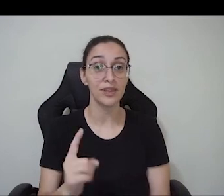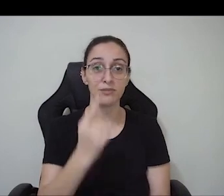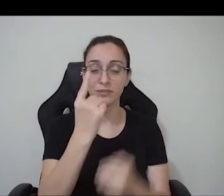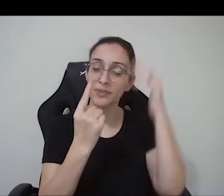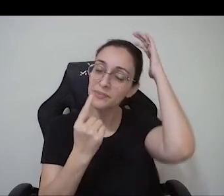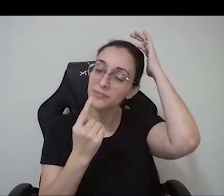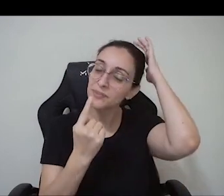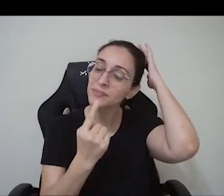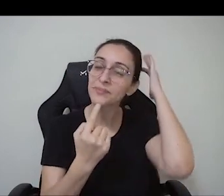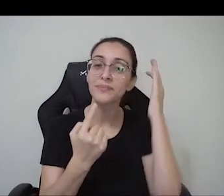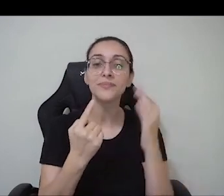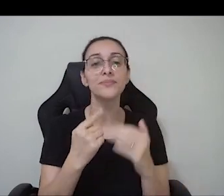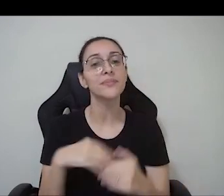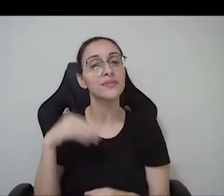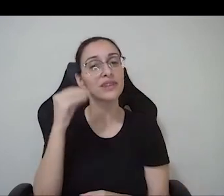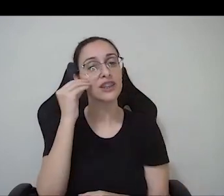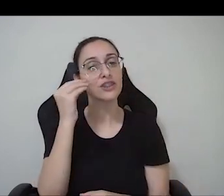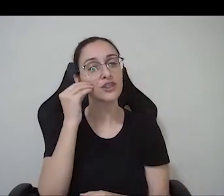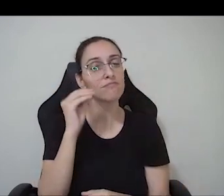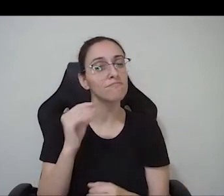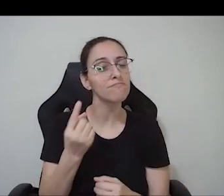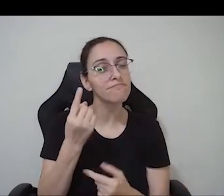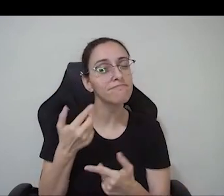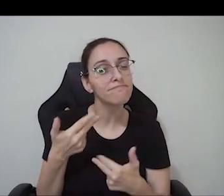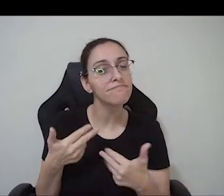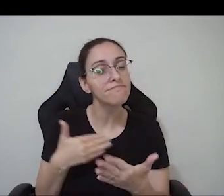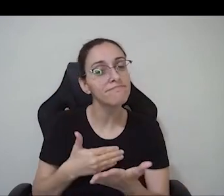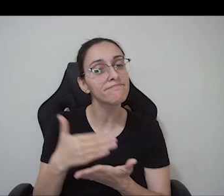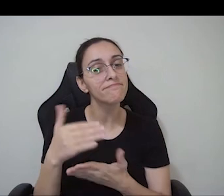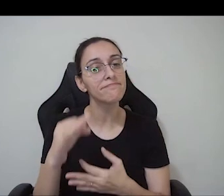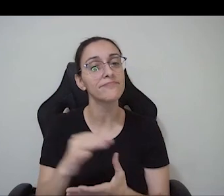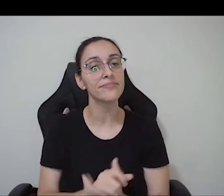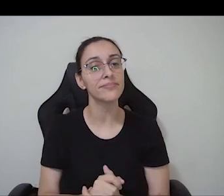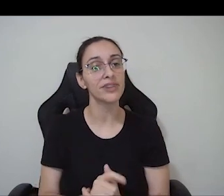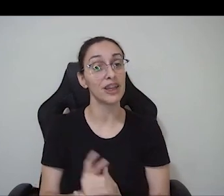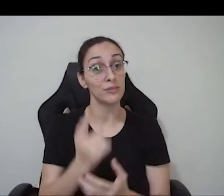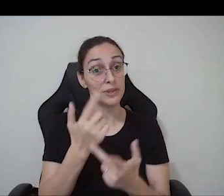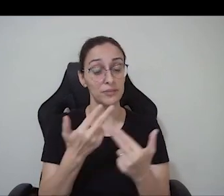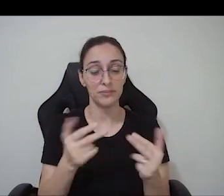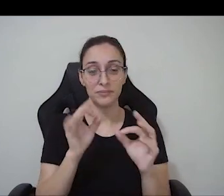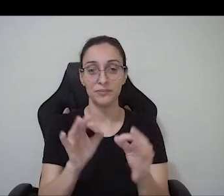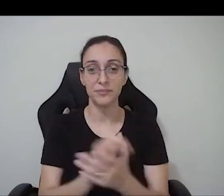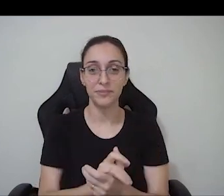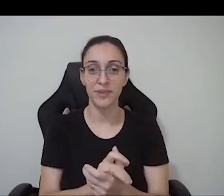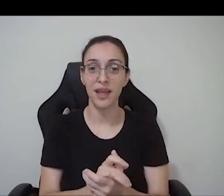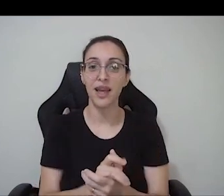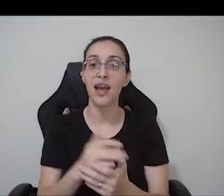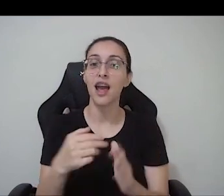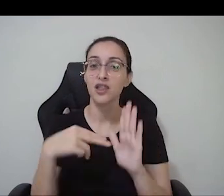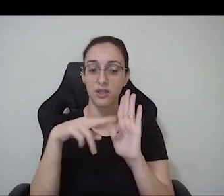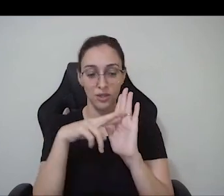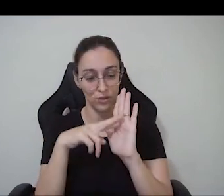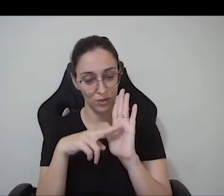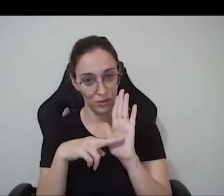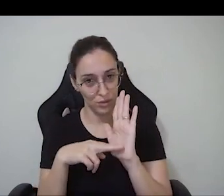Mas quais são os primeiros passos testando? Bom, primeiro, eu diria que é conhecer as normas